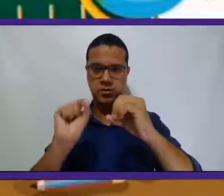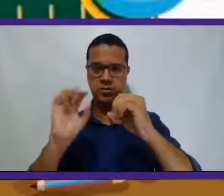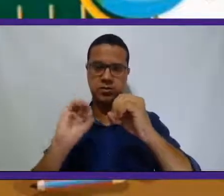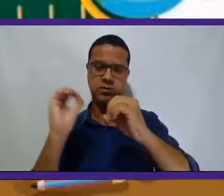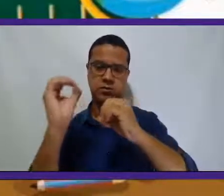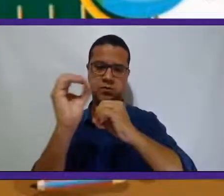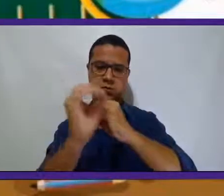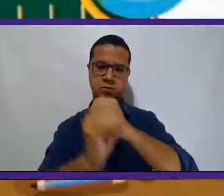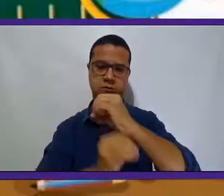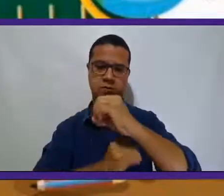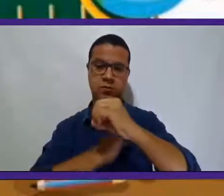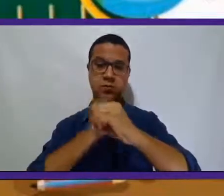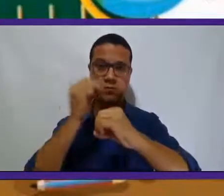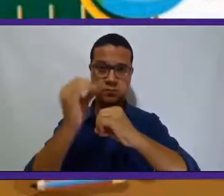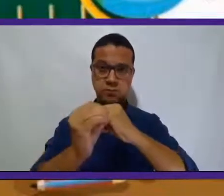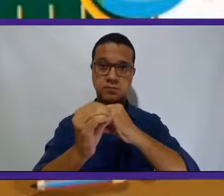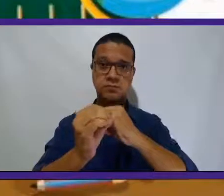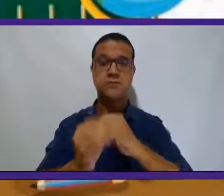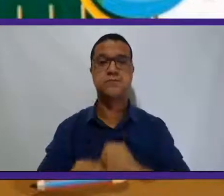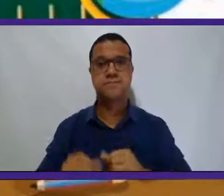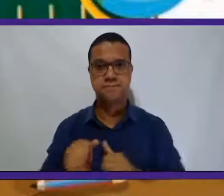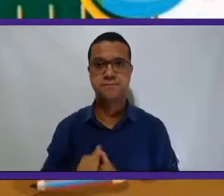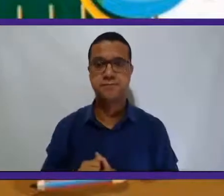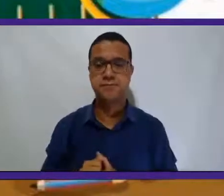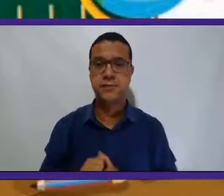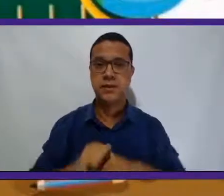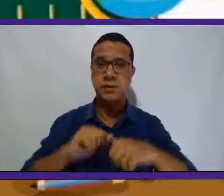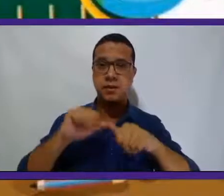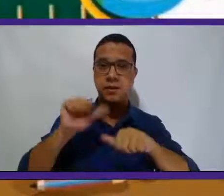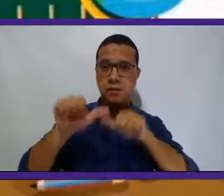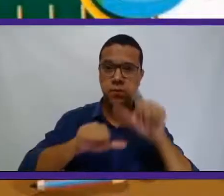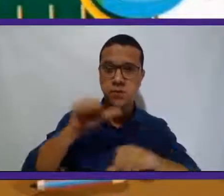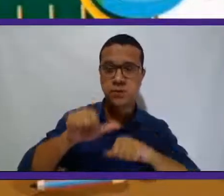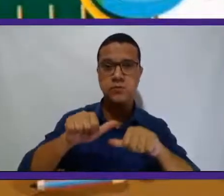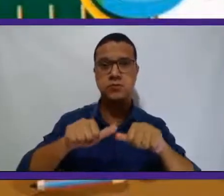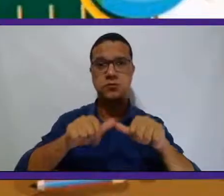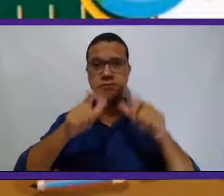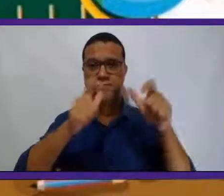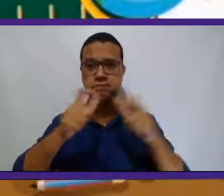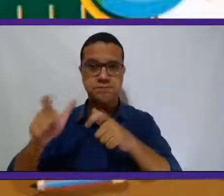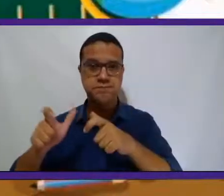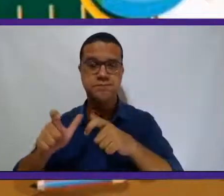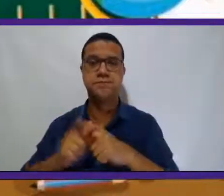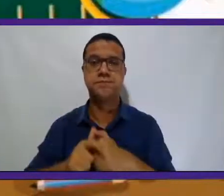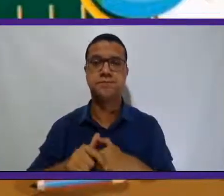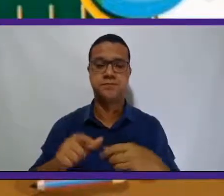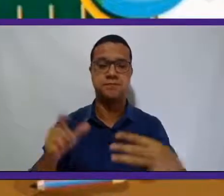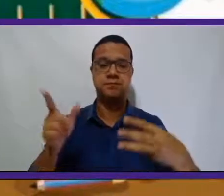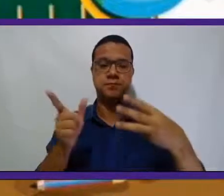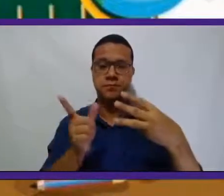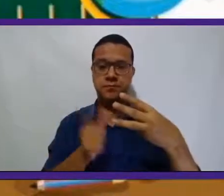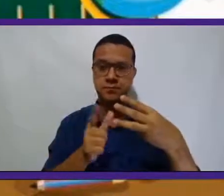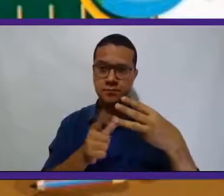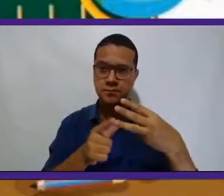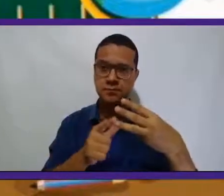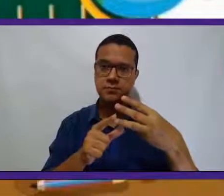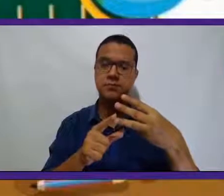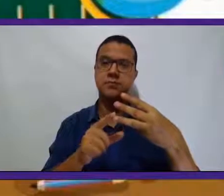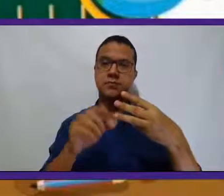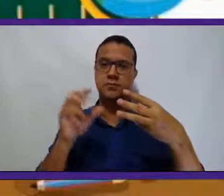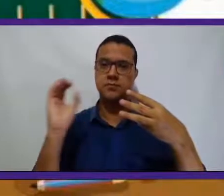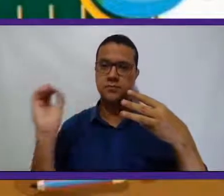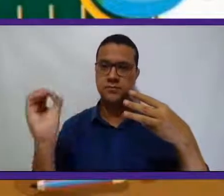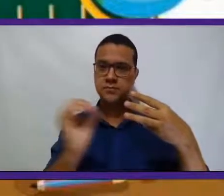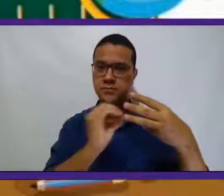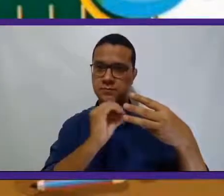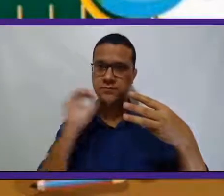diferentes posições Ao longo dos meses Dos anos Ela não fica sempre No mesmo lugar E por último A Lua também faz